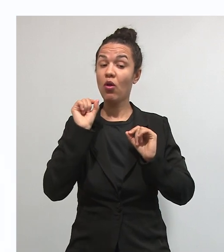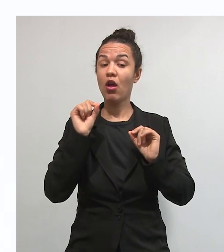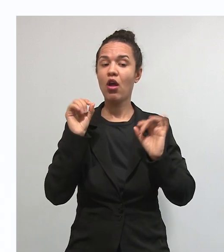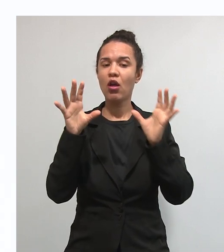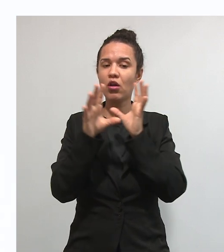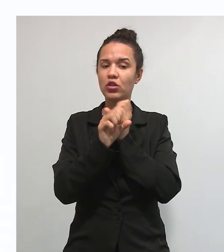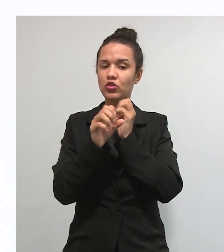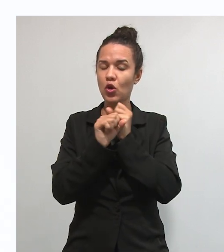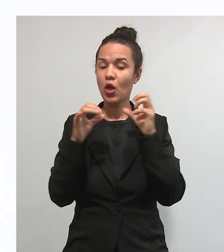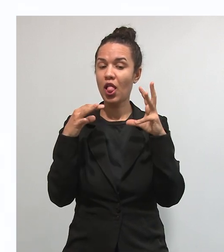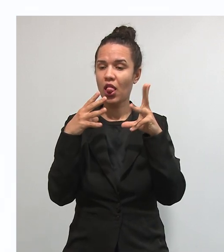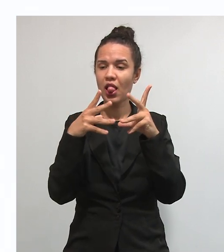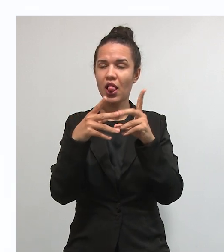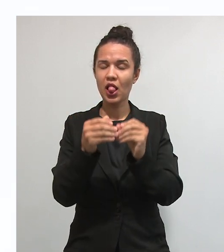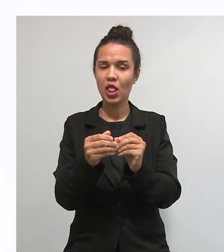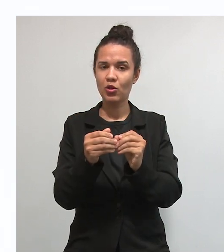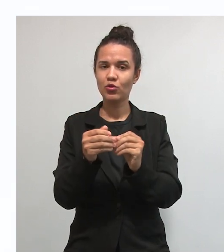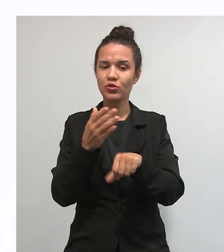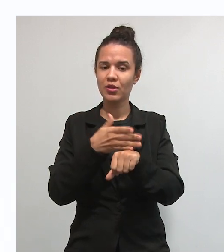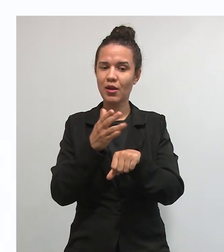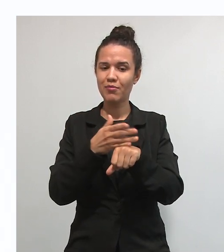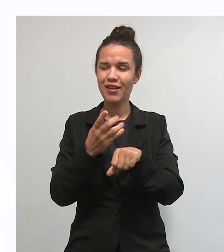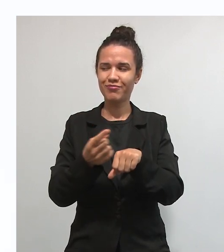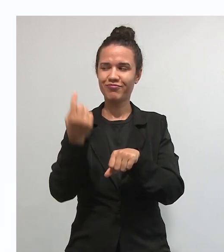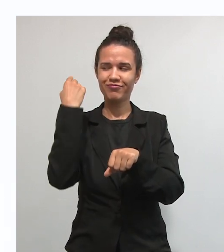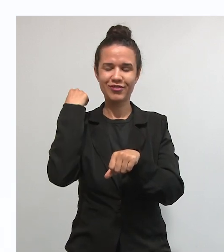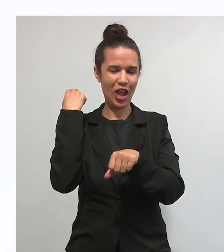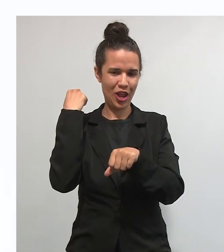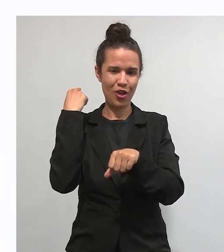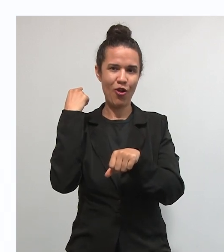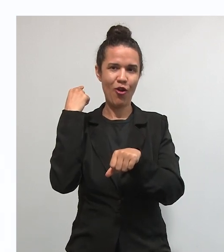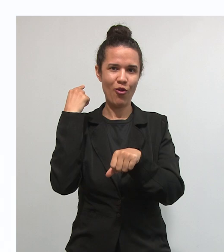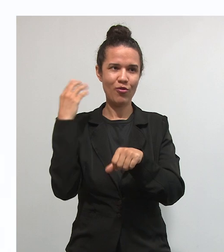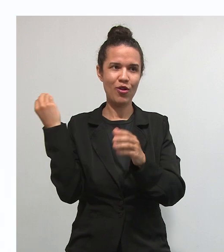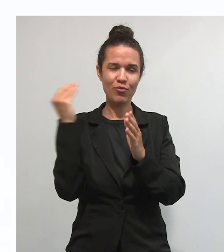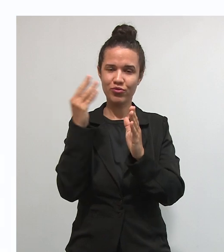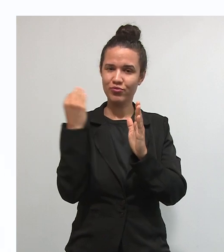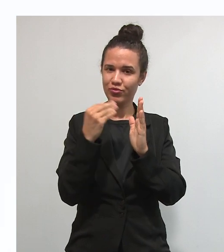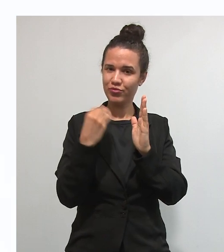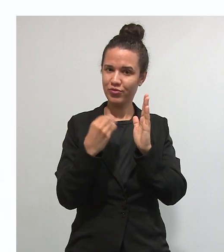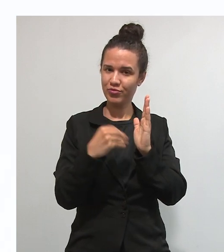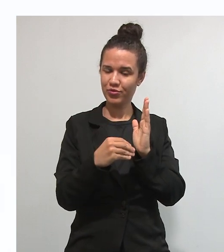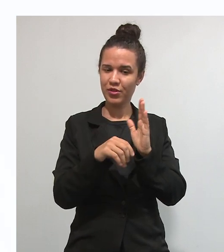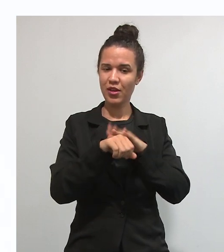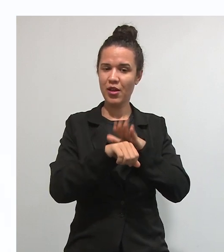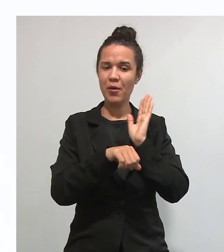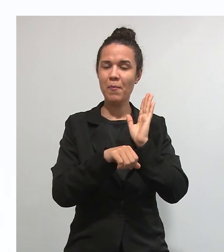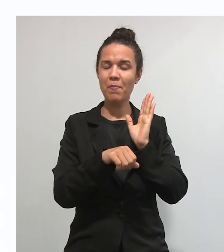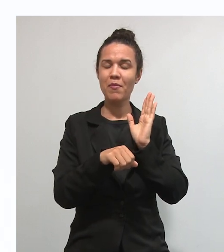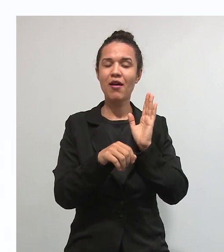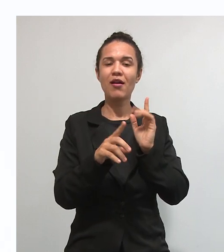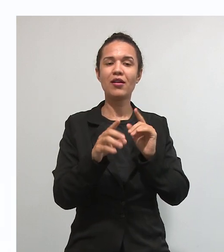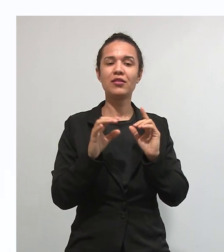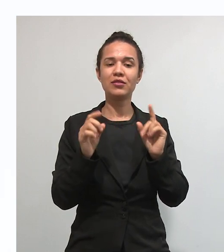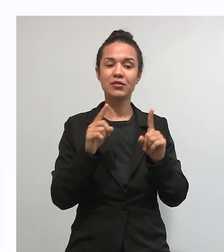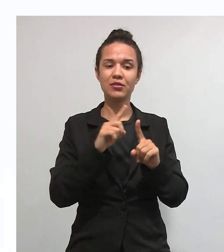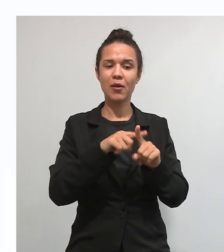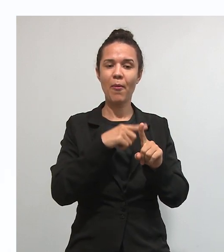exercícios anteriores mais de 31 de dezembro, mais os pagos e